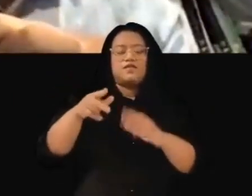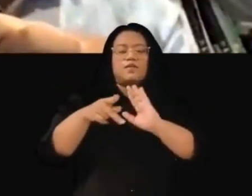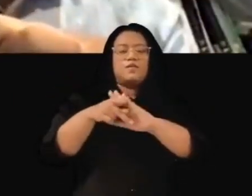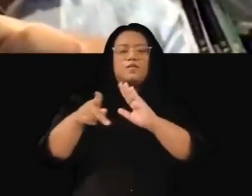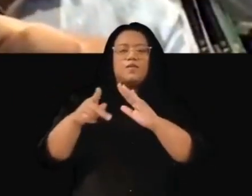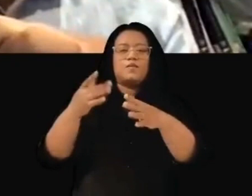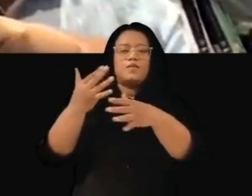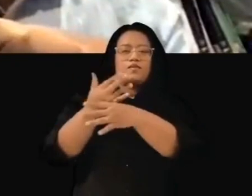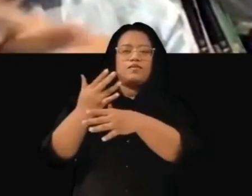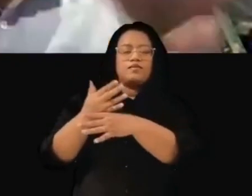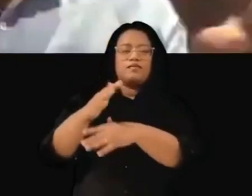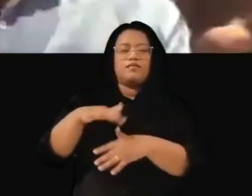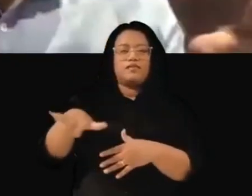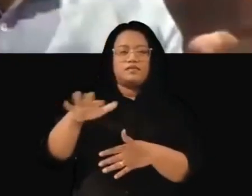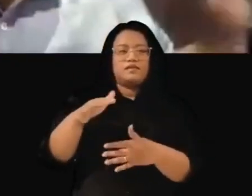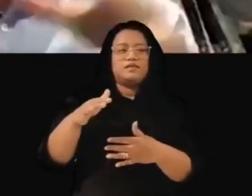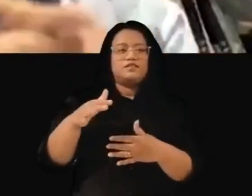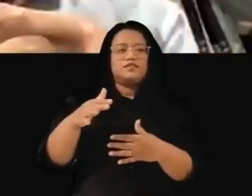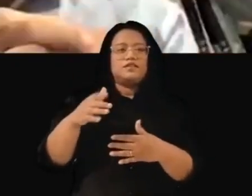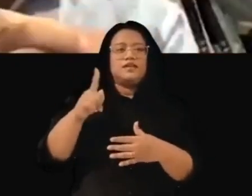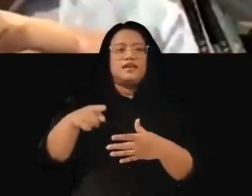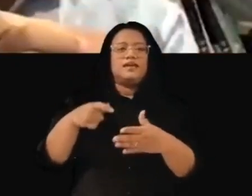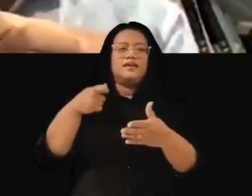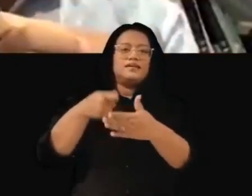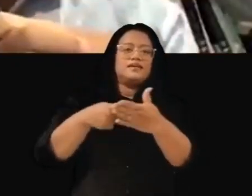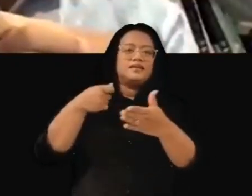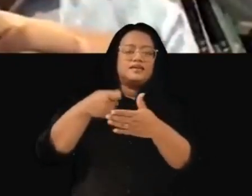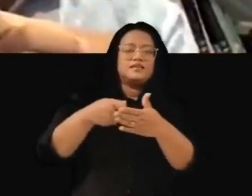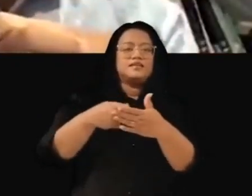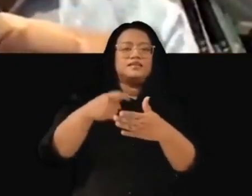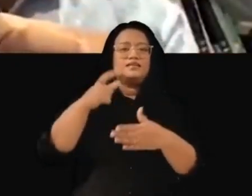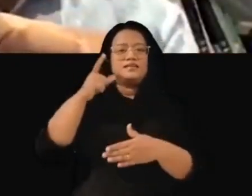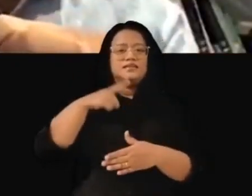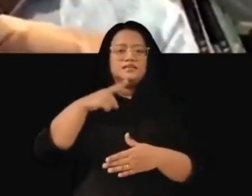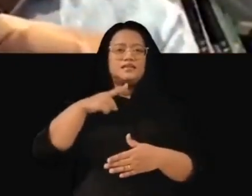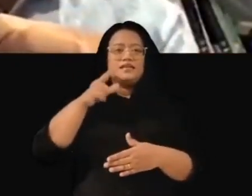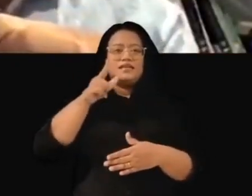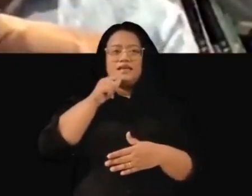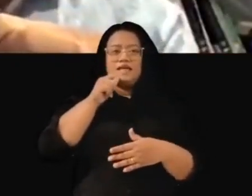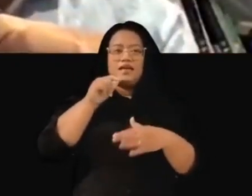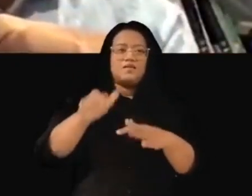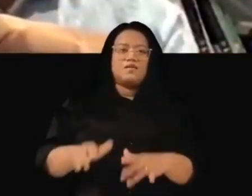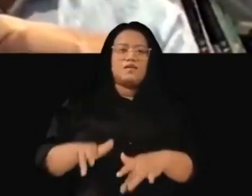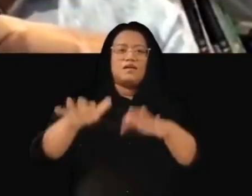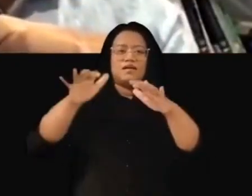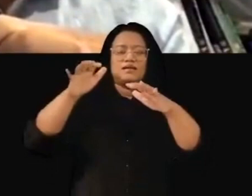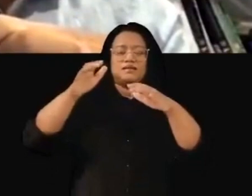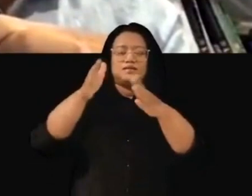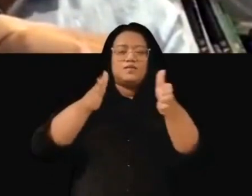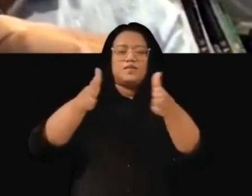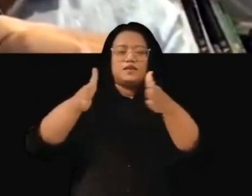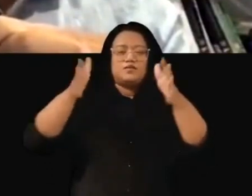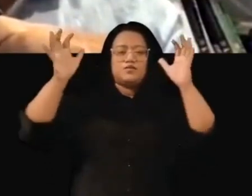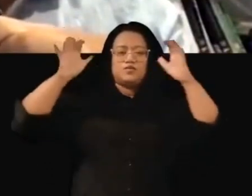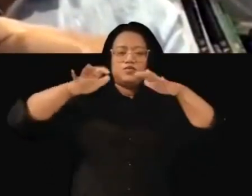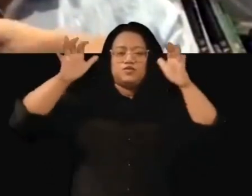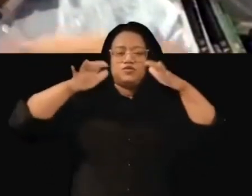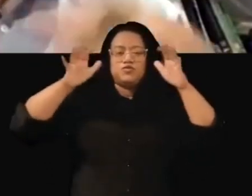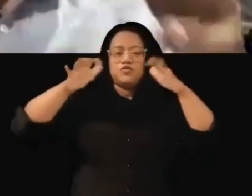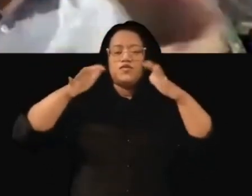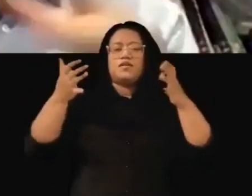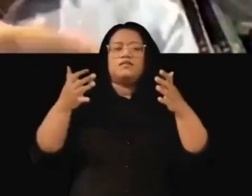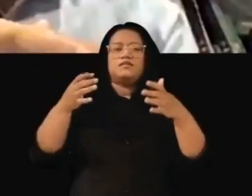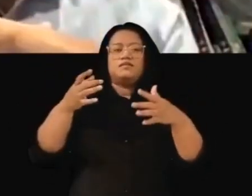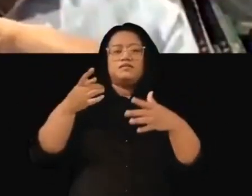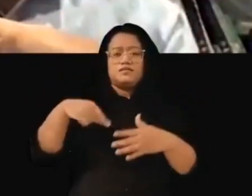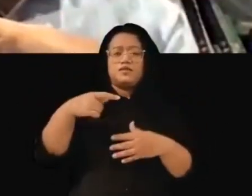d'água, e enfrentamos as dificuldades que vocês conhecem sazonalmente no período de chuvas intensas, por exemplo, no Brasil, isso mostra que